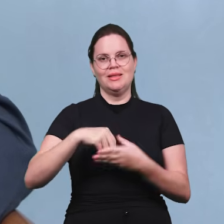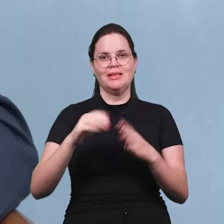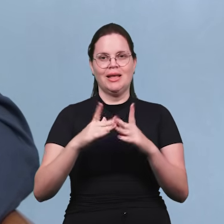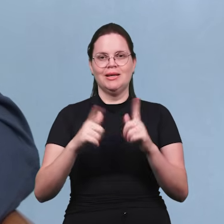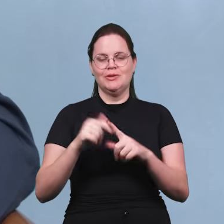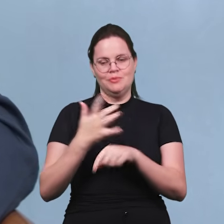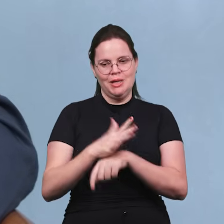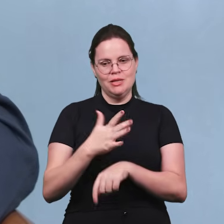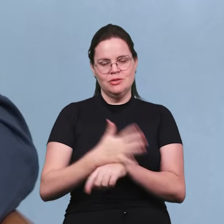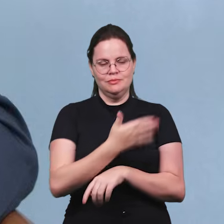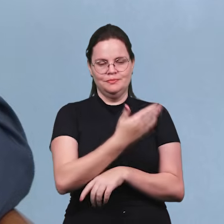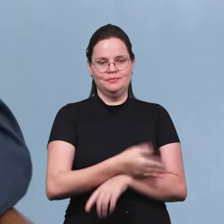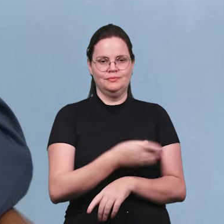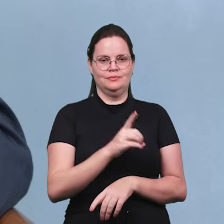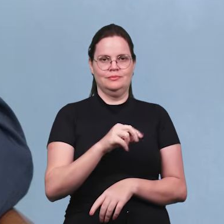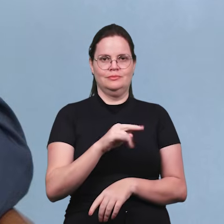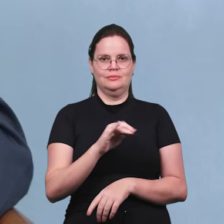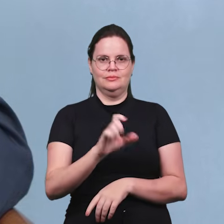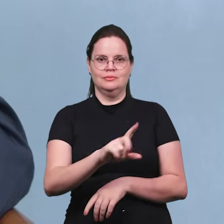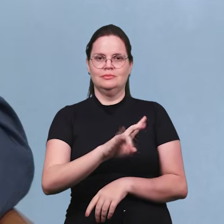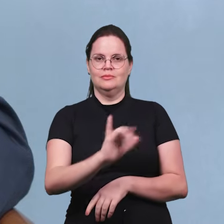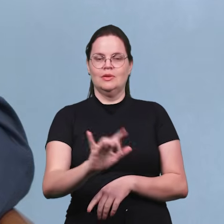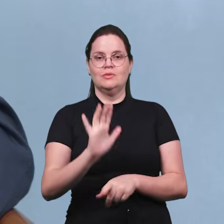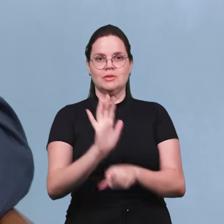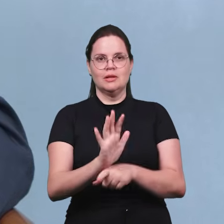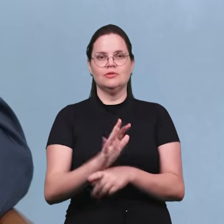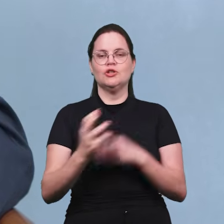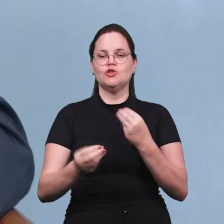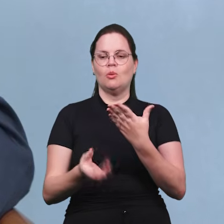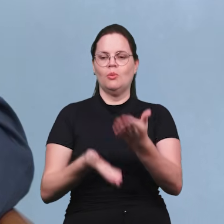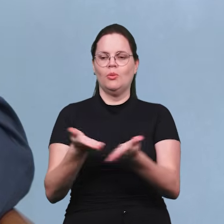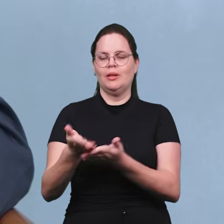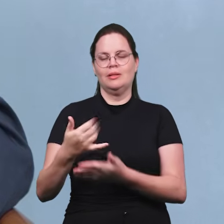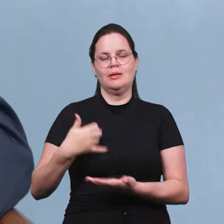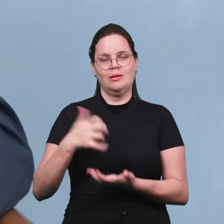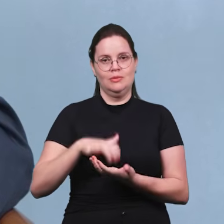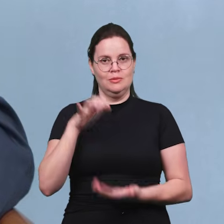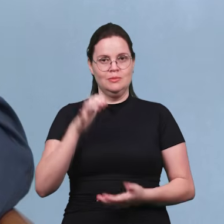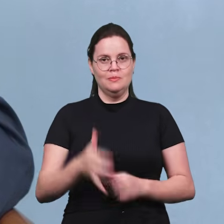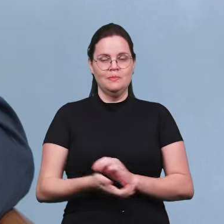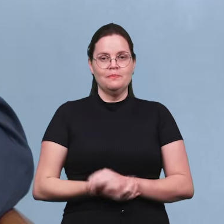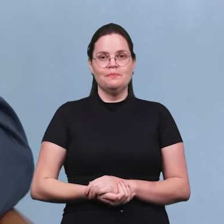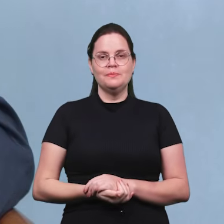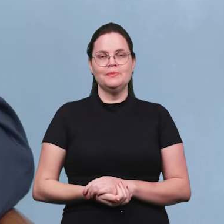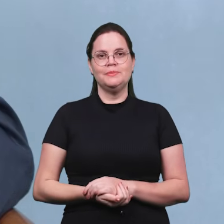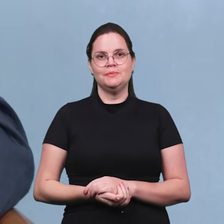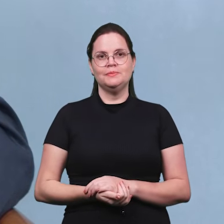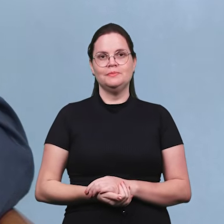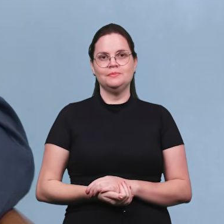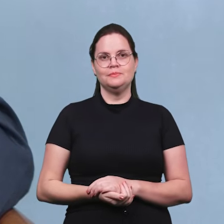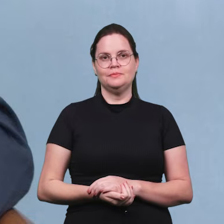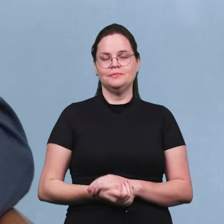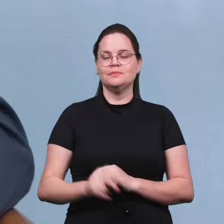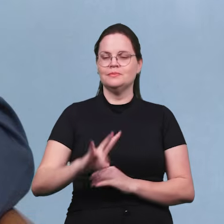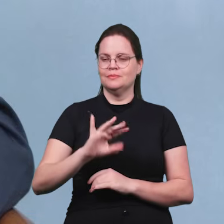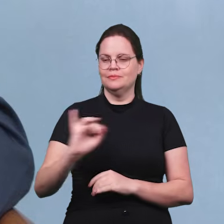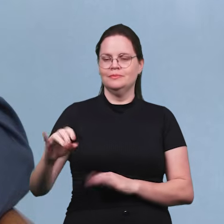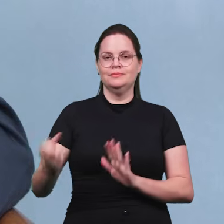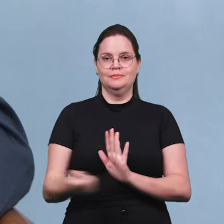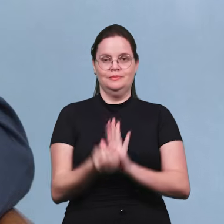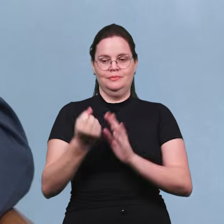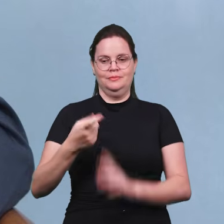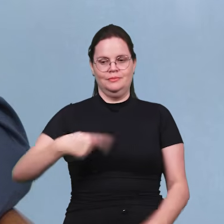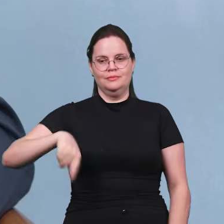tem muito a contribuir conosco do cuidado com o idoso. e isso vai ficar aqui marcado